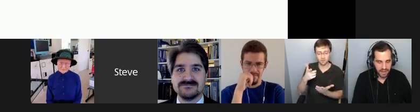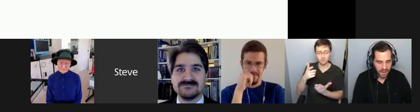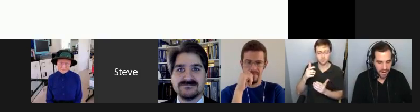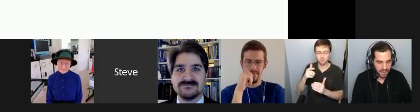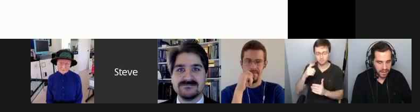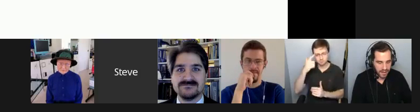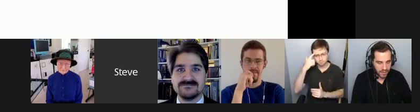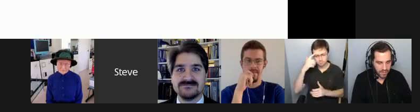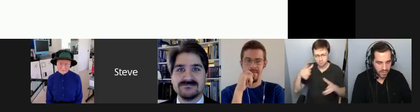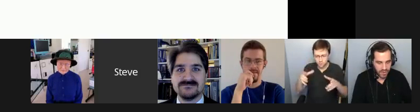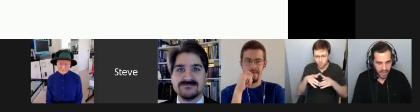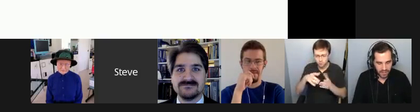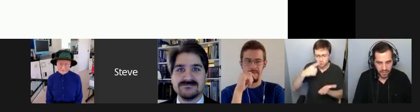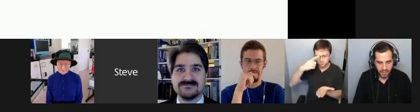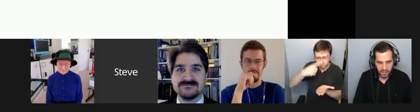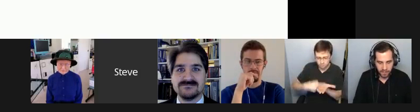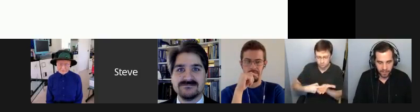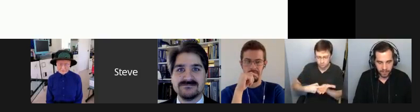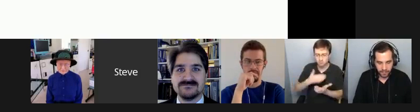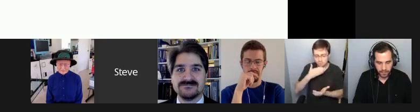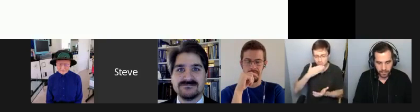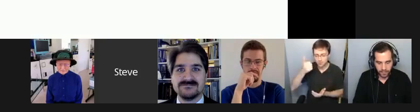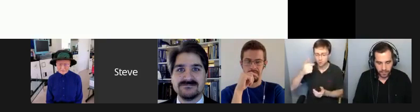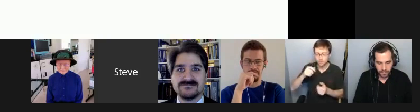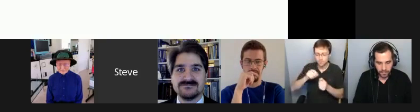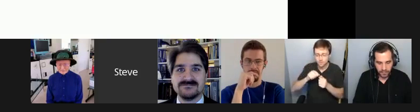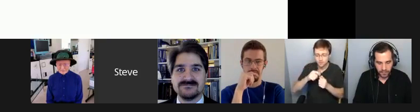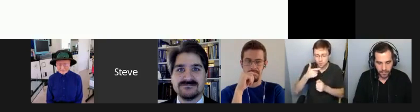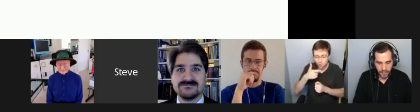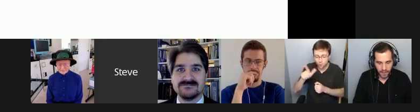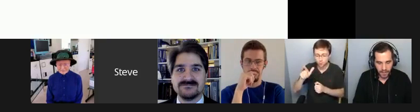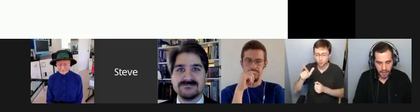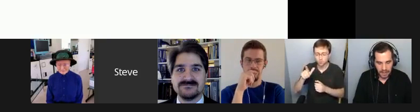diferença entre os sujeitos.